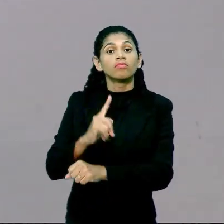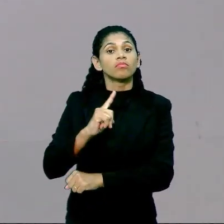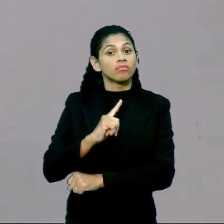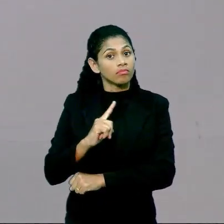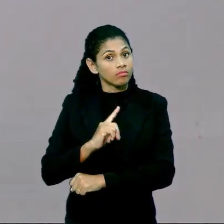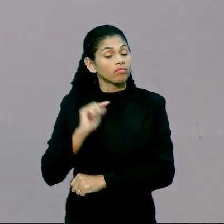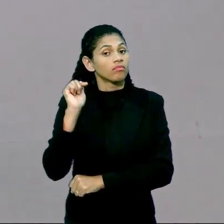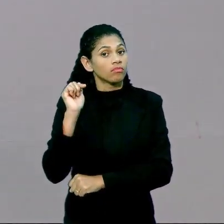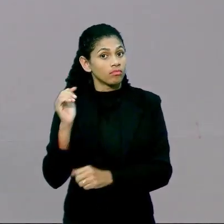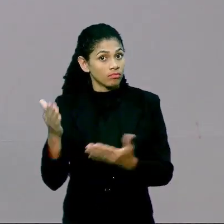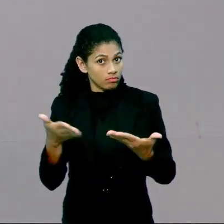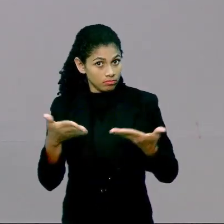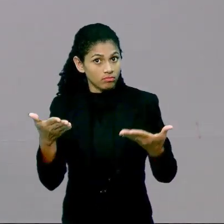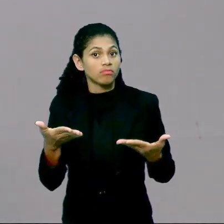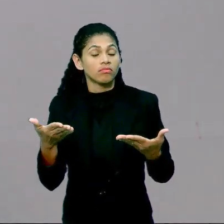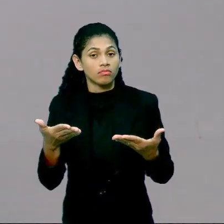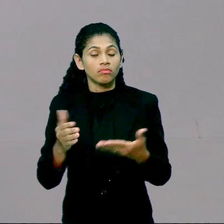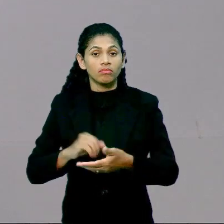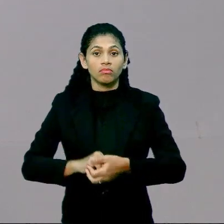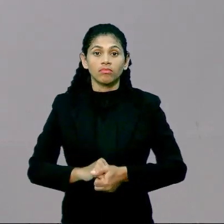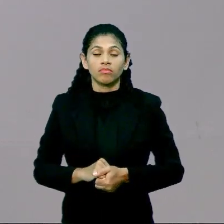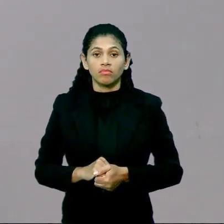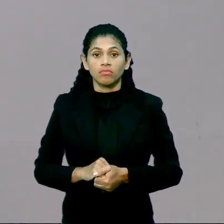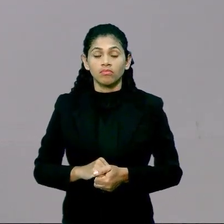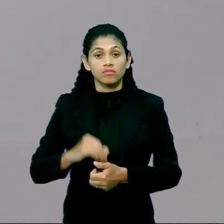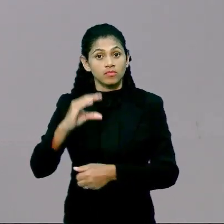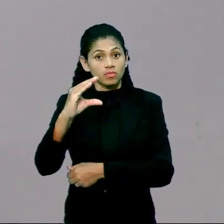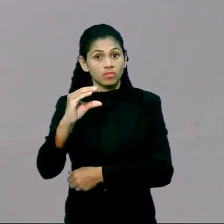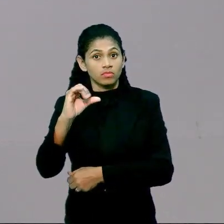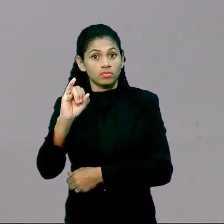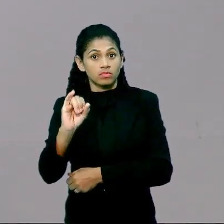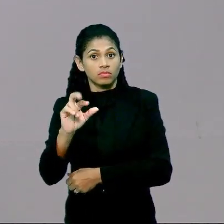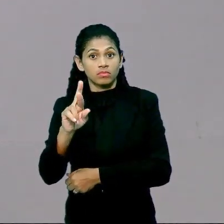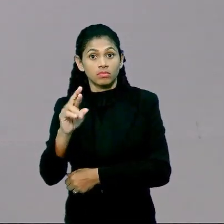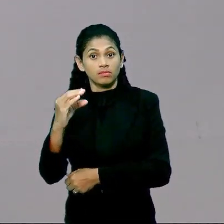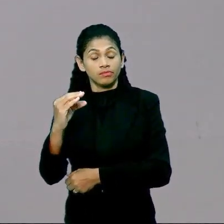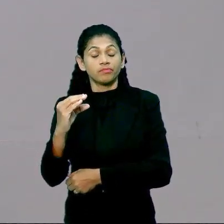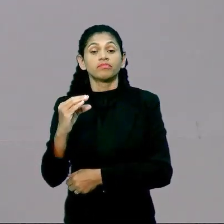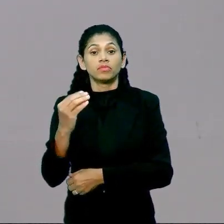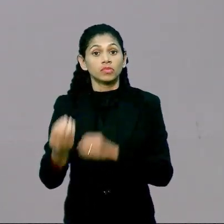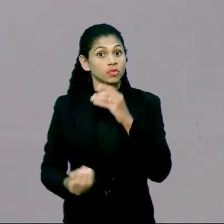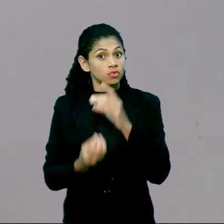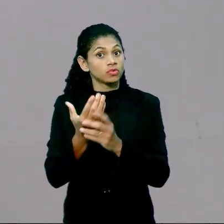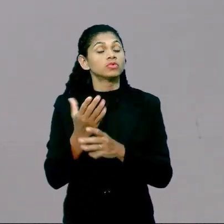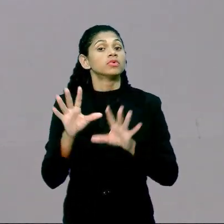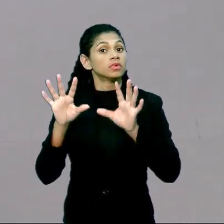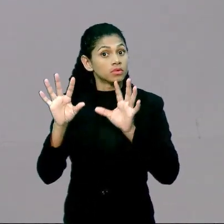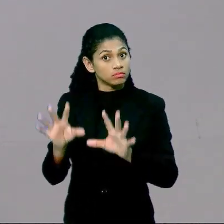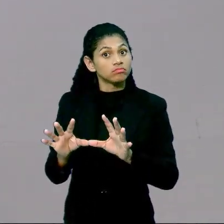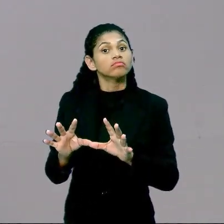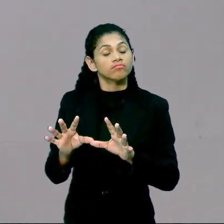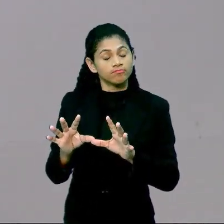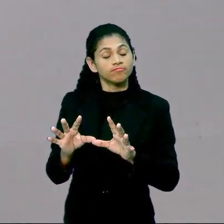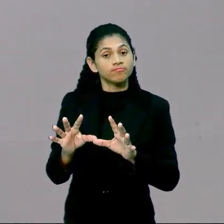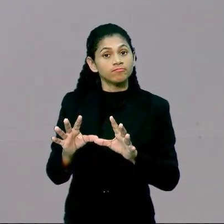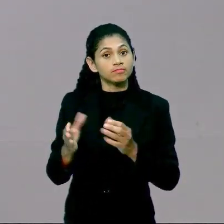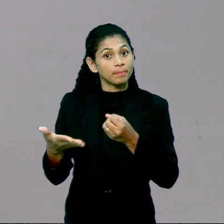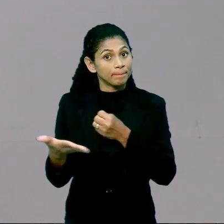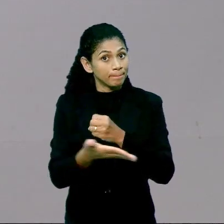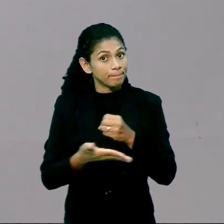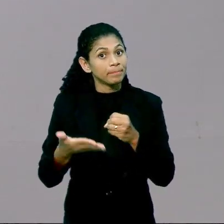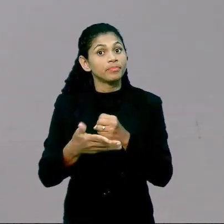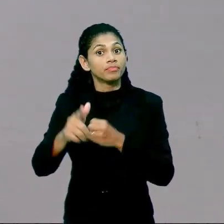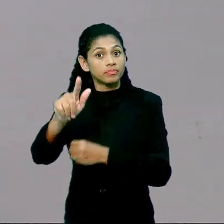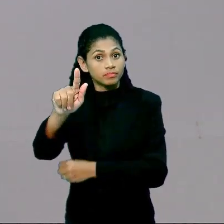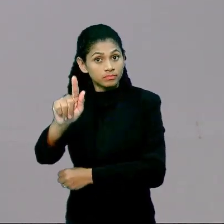atualmente. Um exemplo, como eu já acabei de mencionar, o circo nasceu com essa performance. Performance de quem? Dos gladiadores, que eram o quê? Os